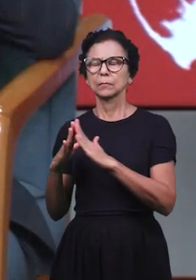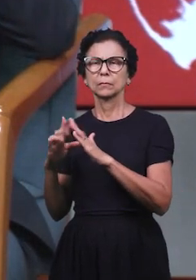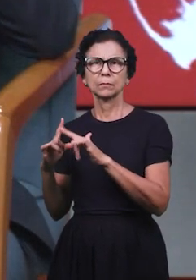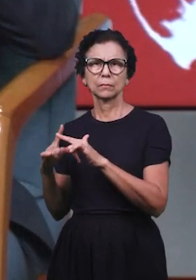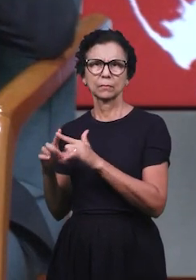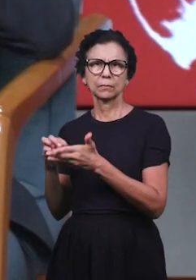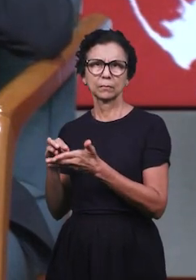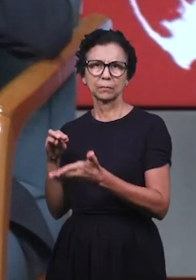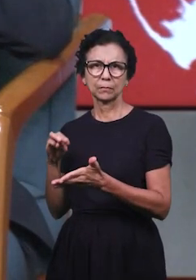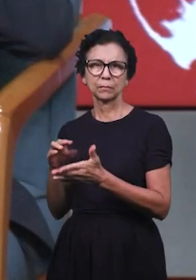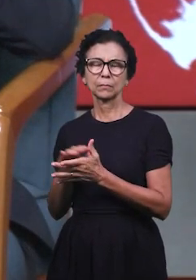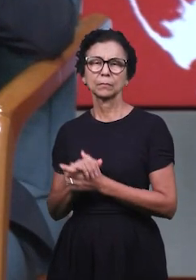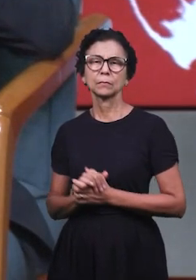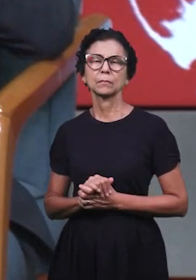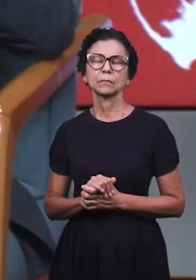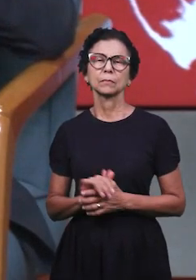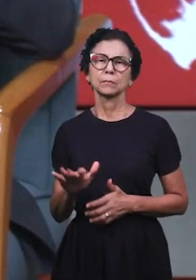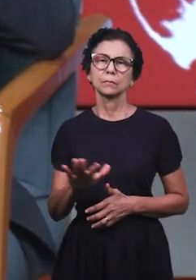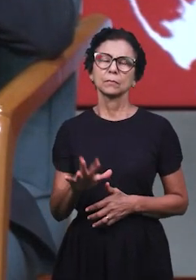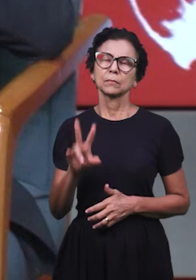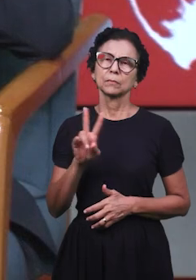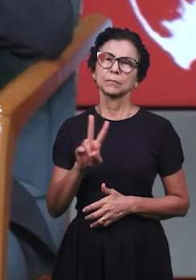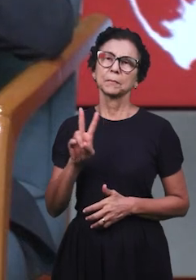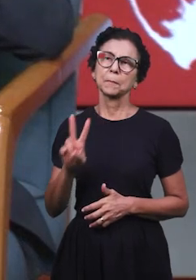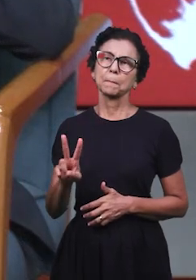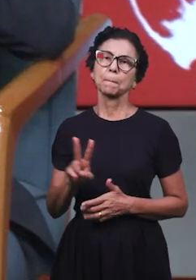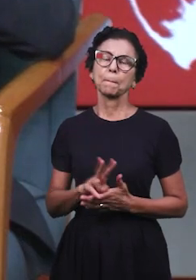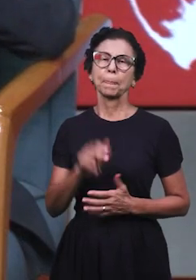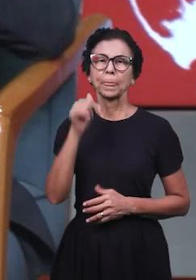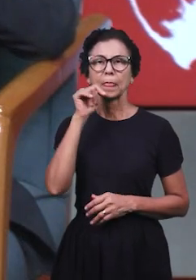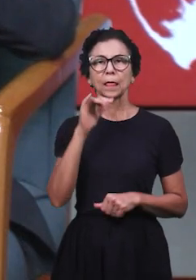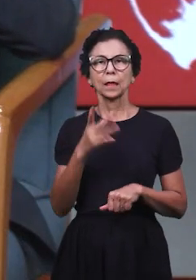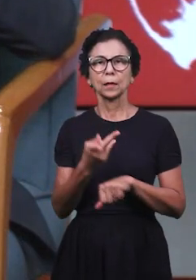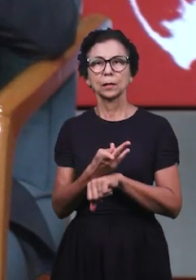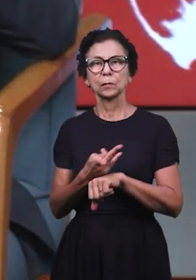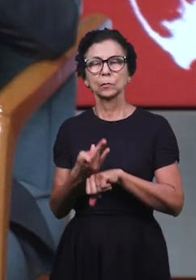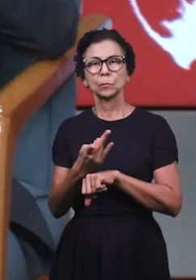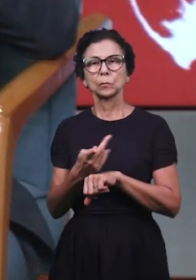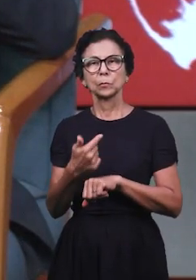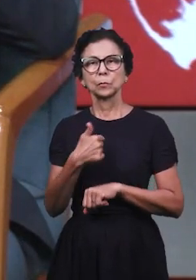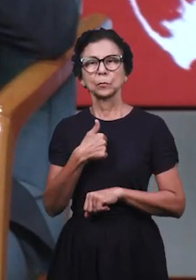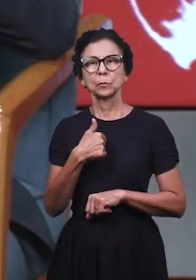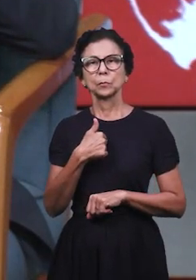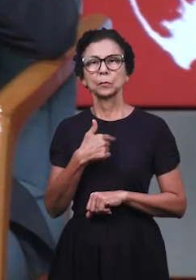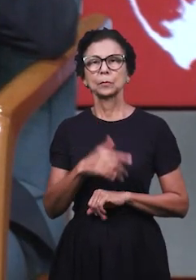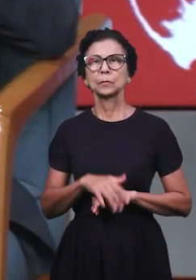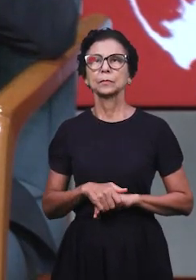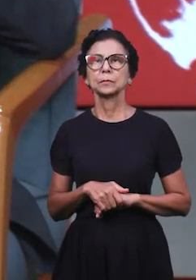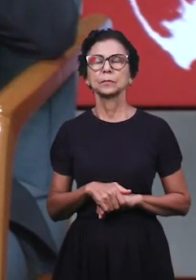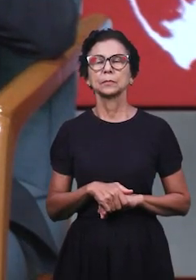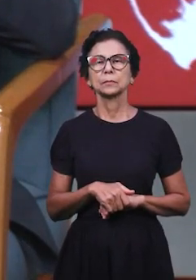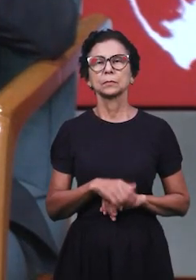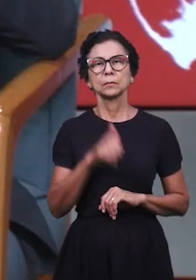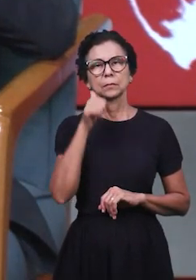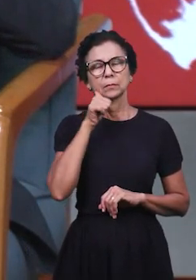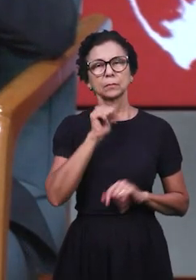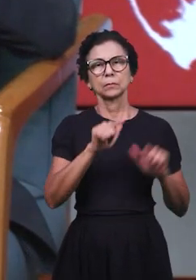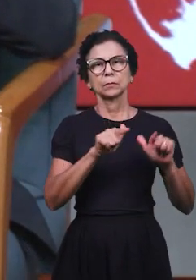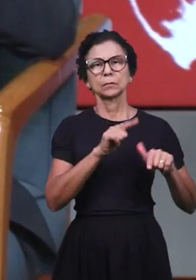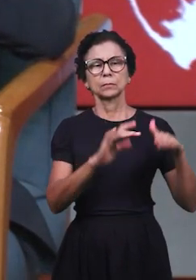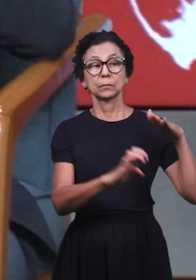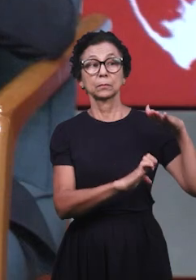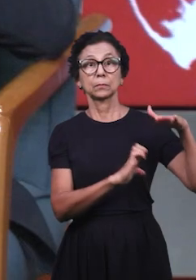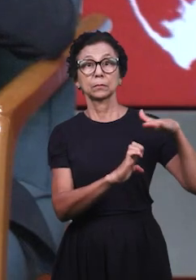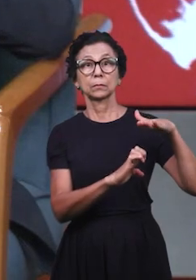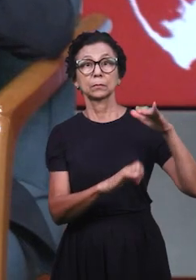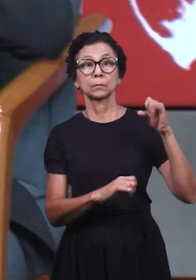E uma irmã me procurou. Ela era empregada, trabalhava numa empresa, uma grande